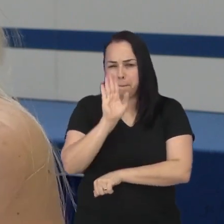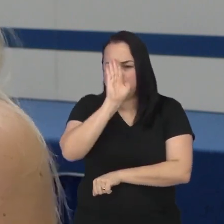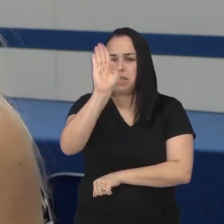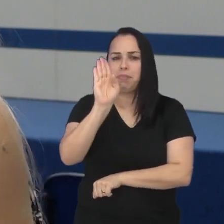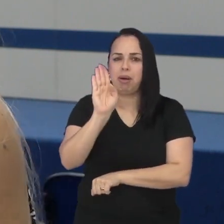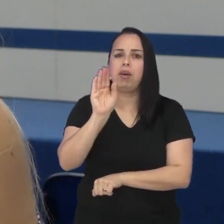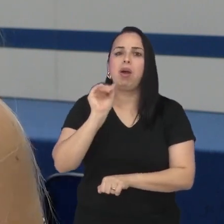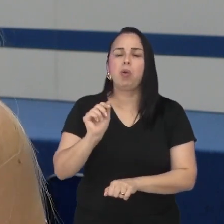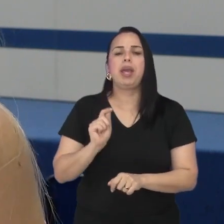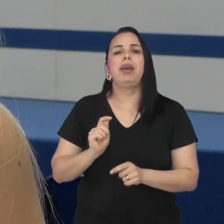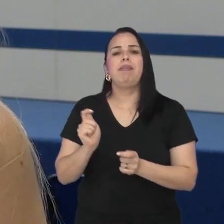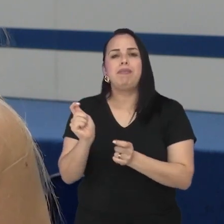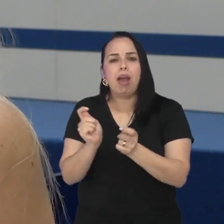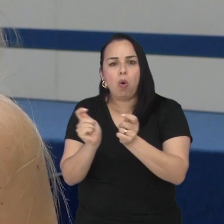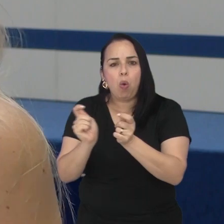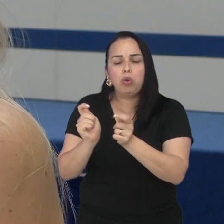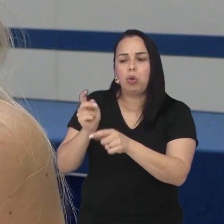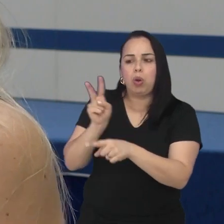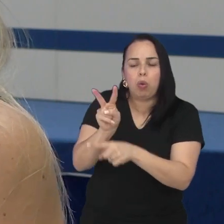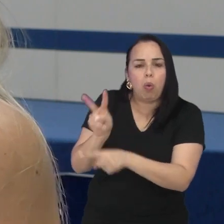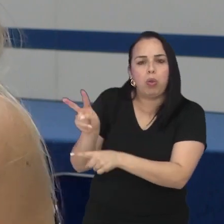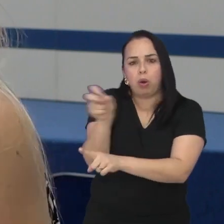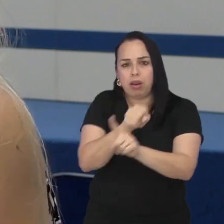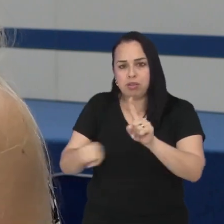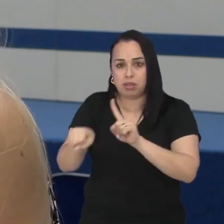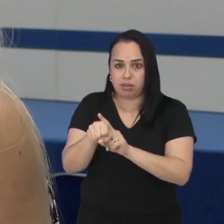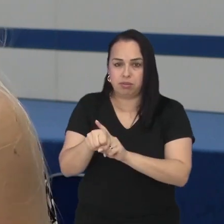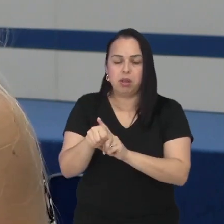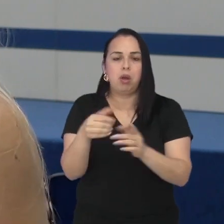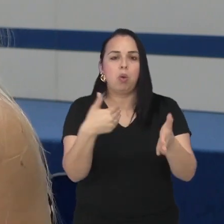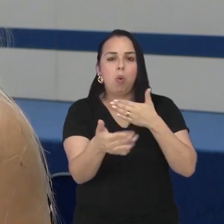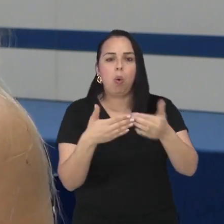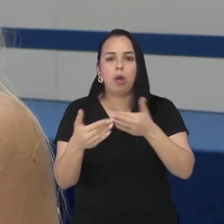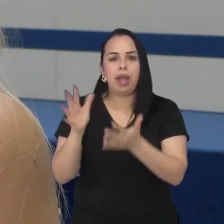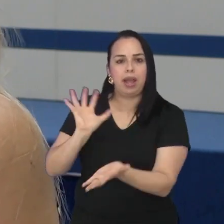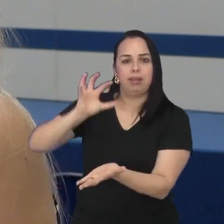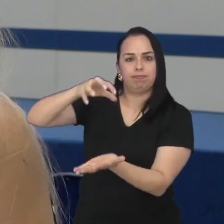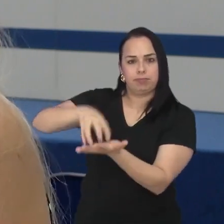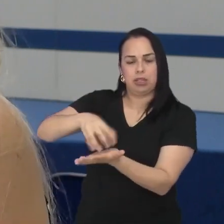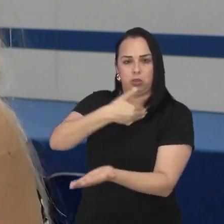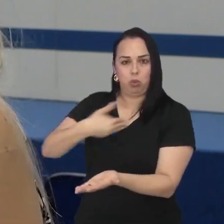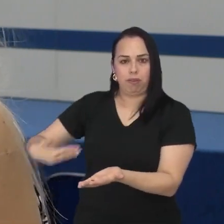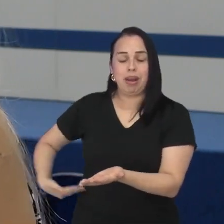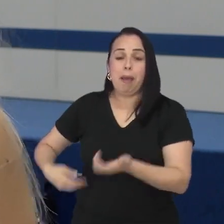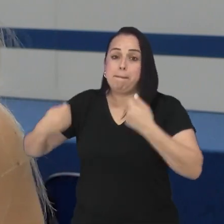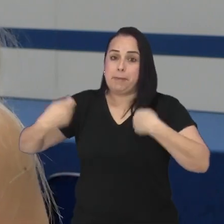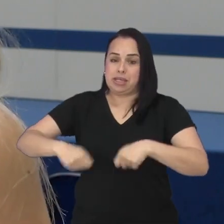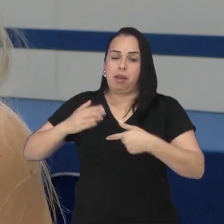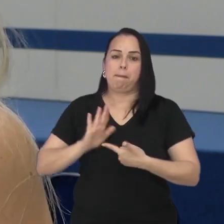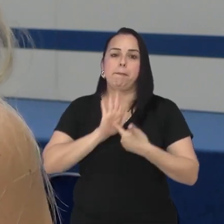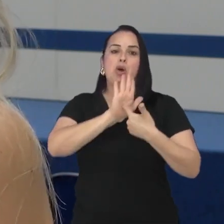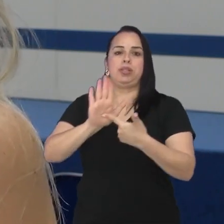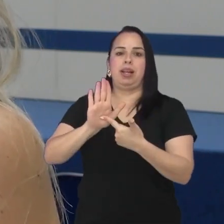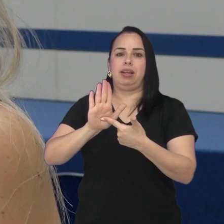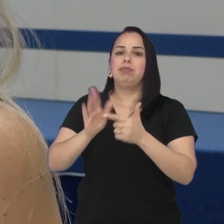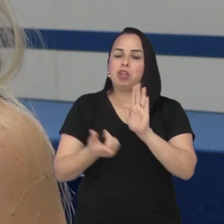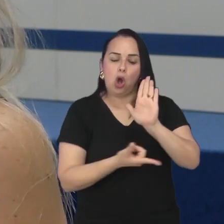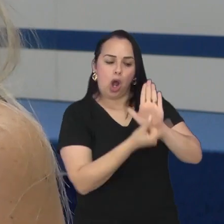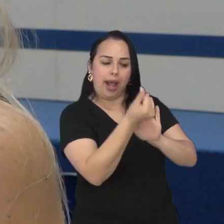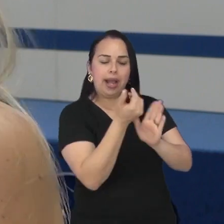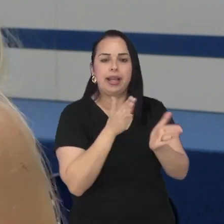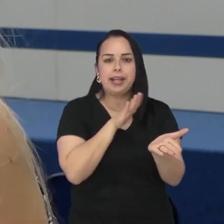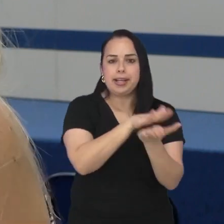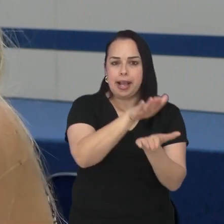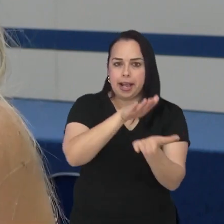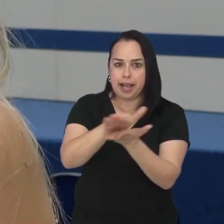fundamentais dele é o controle social. Então, qualquer entidade pública, ela precisa prestar contas à população.